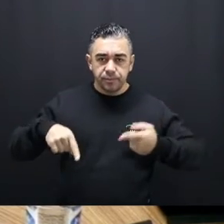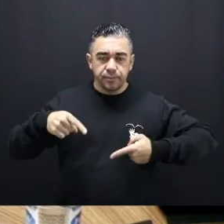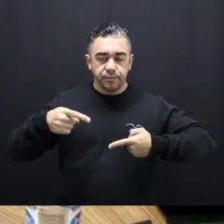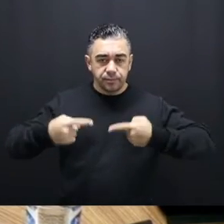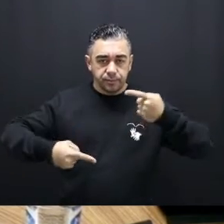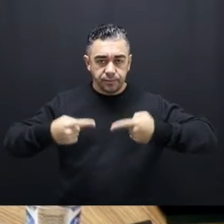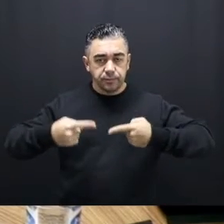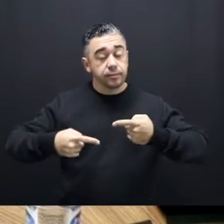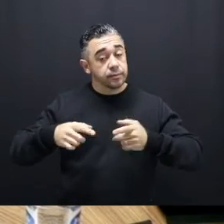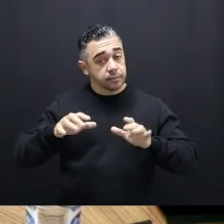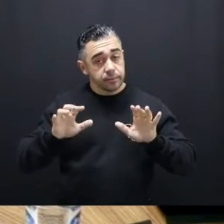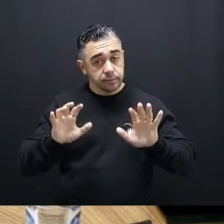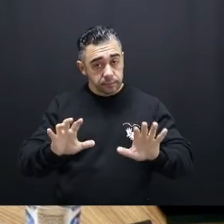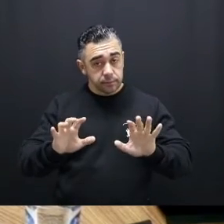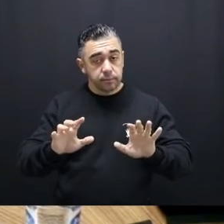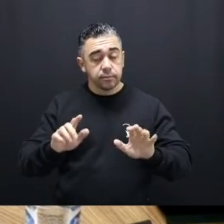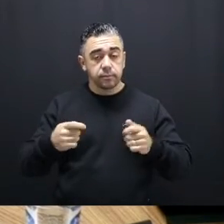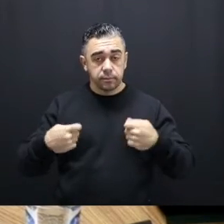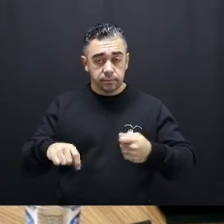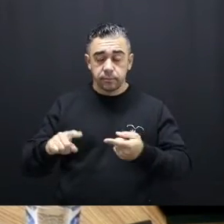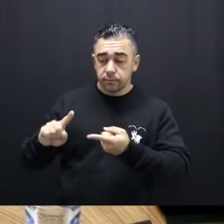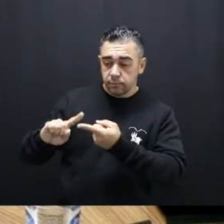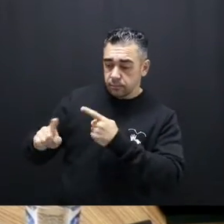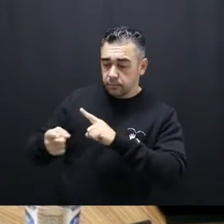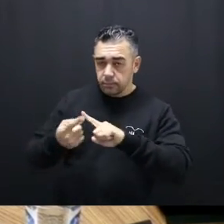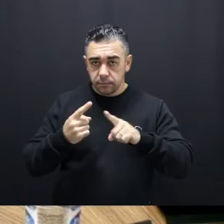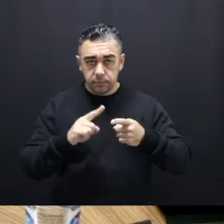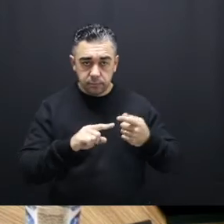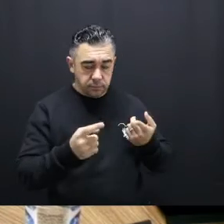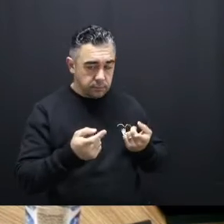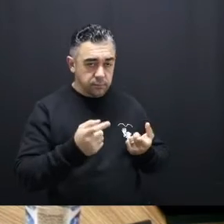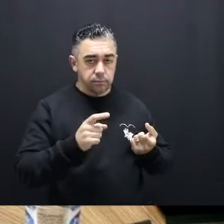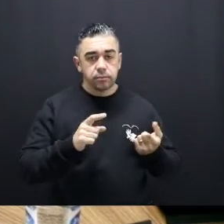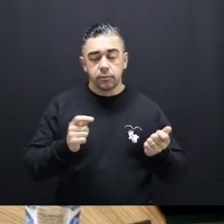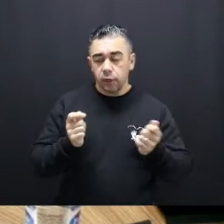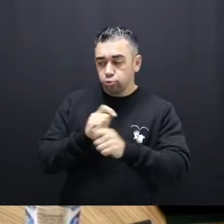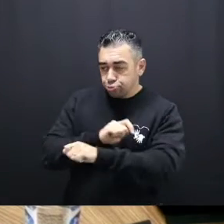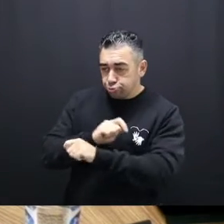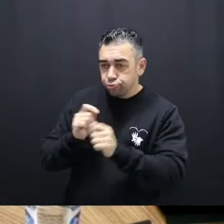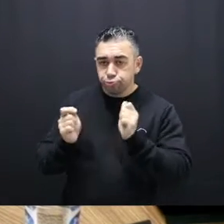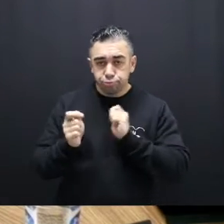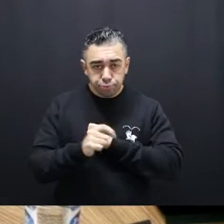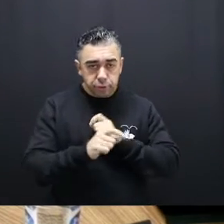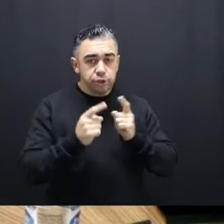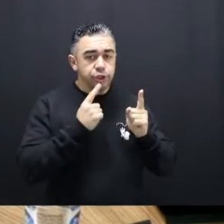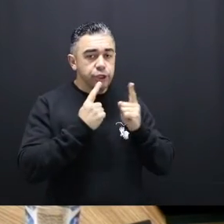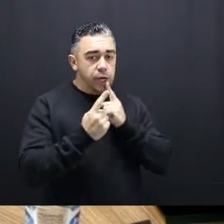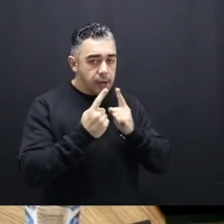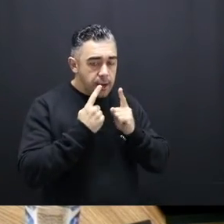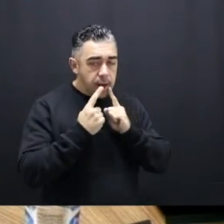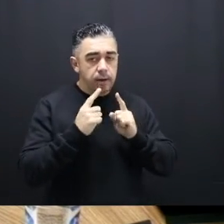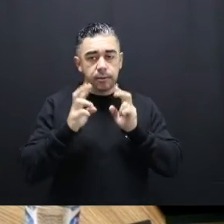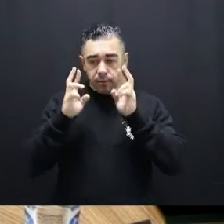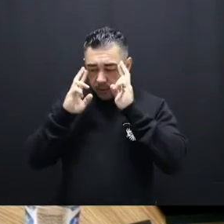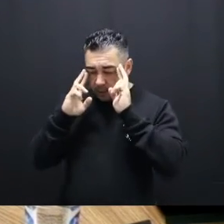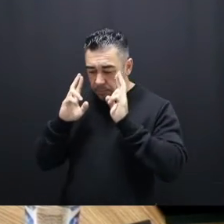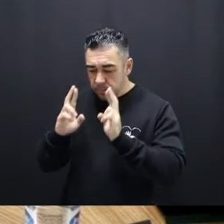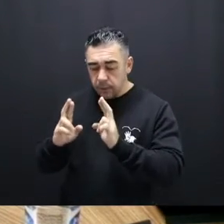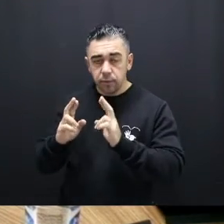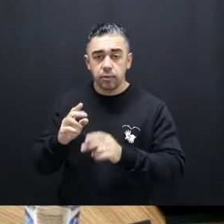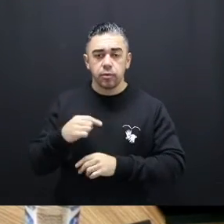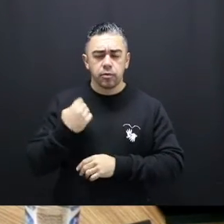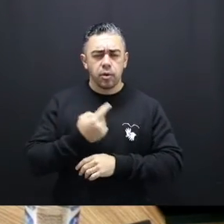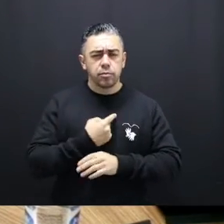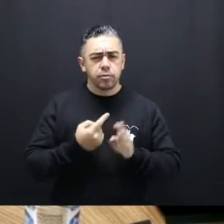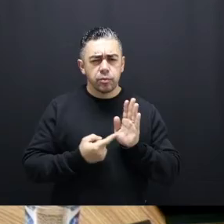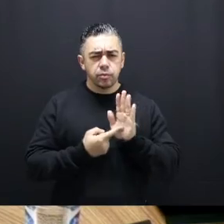é feita com articulação um diálogo com respeito aos pares trazer evidenciar nós aqui numa